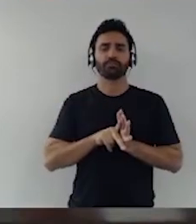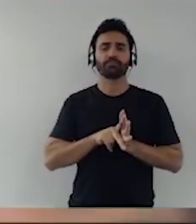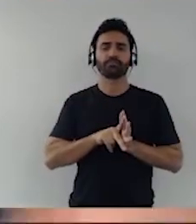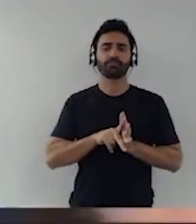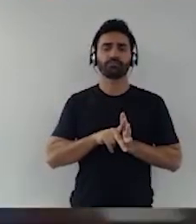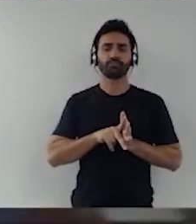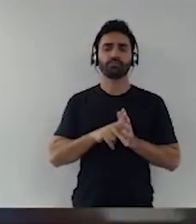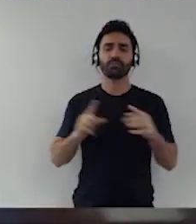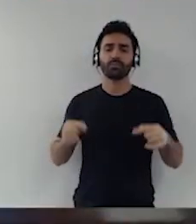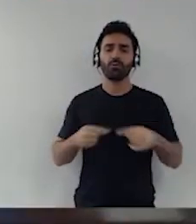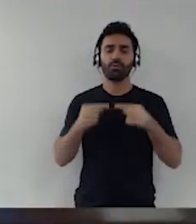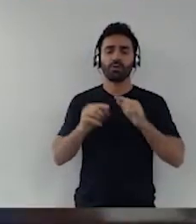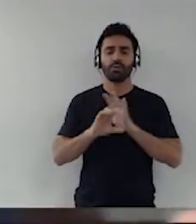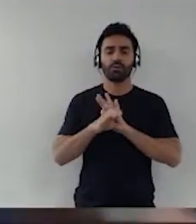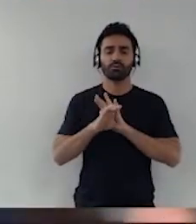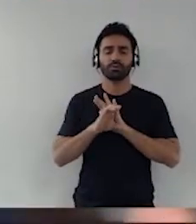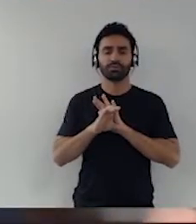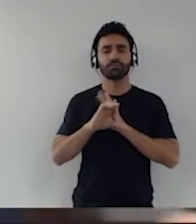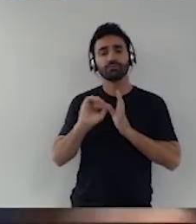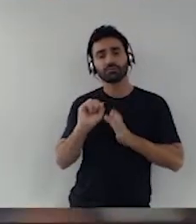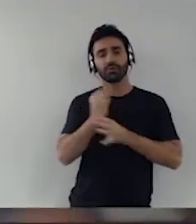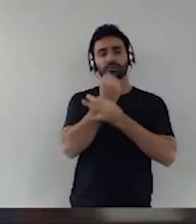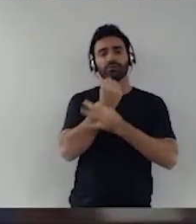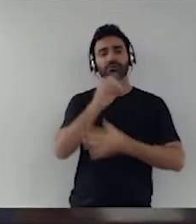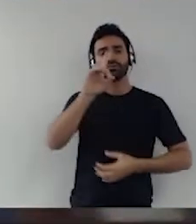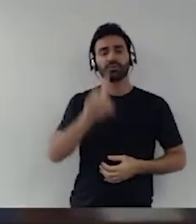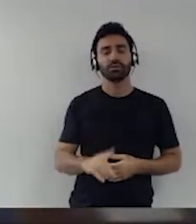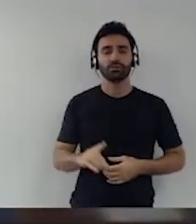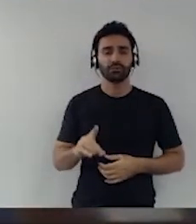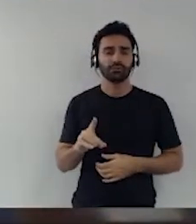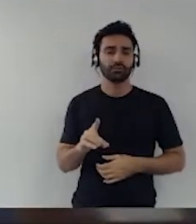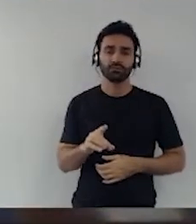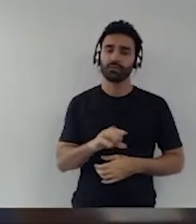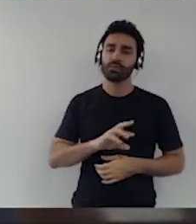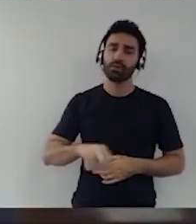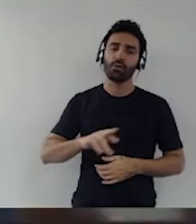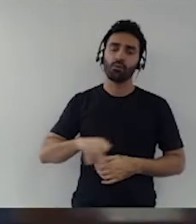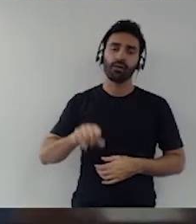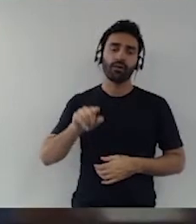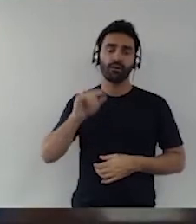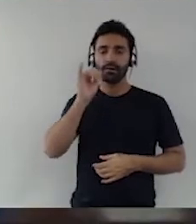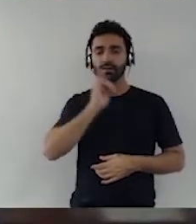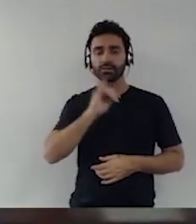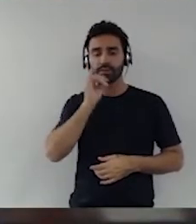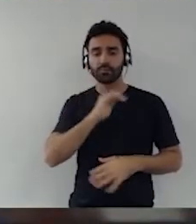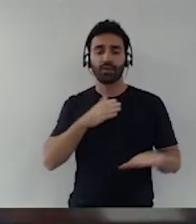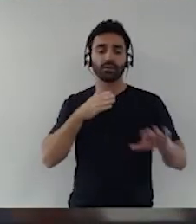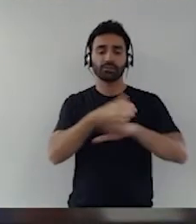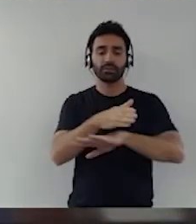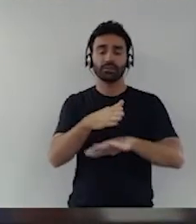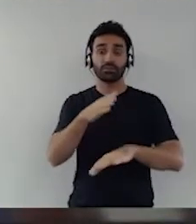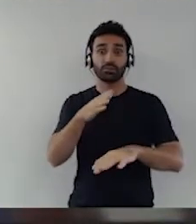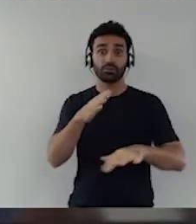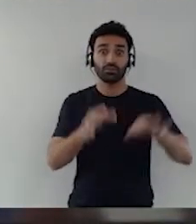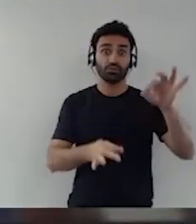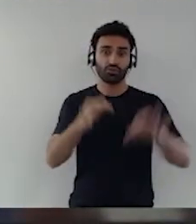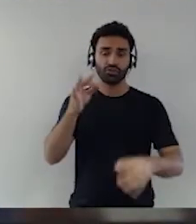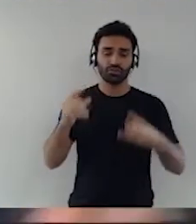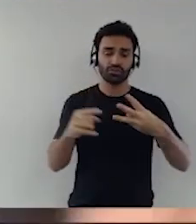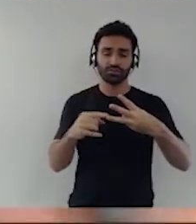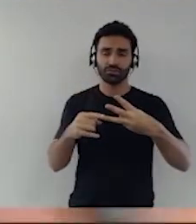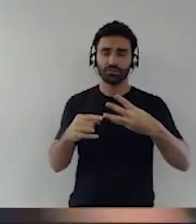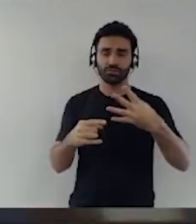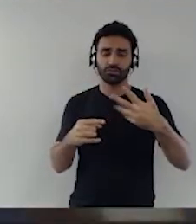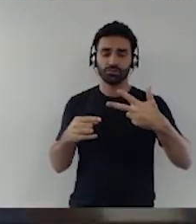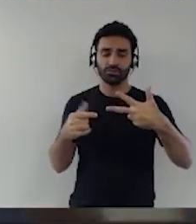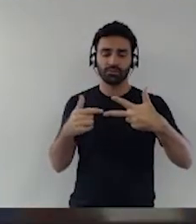um conceito de garantia de direitos, nós não estamos falando necessariamente de acesso ao judiciário. Existem outras